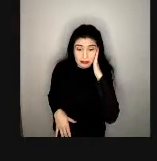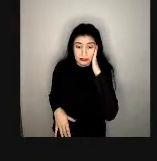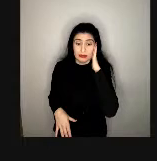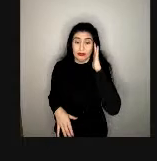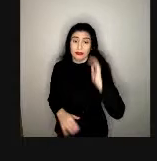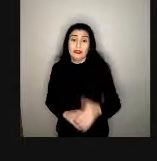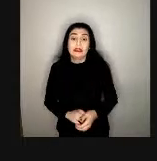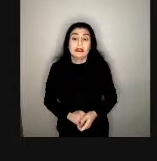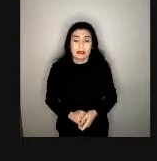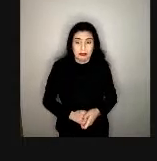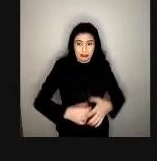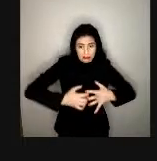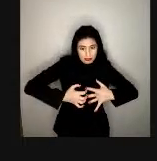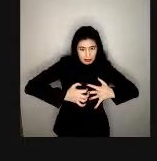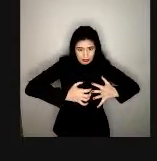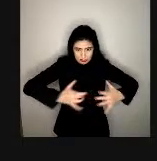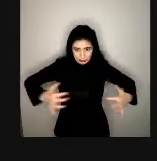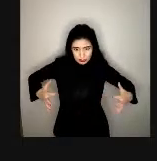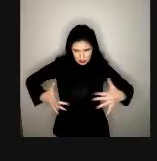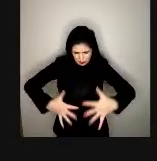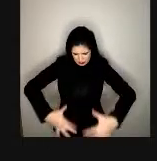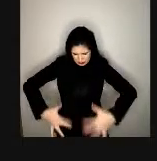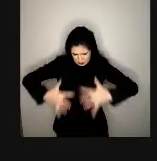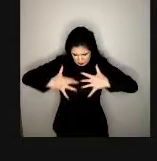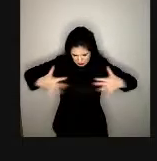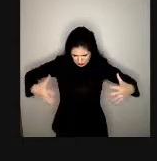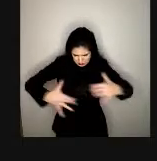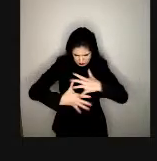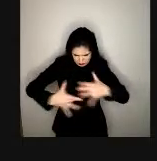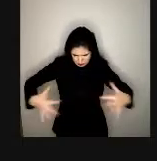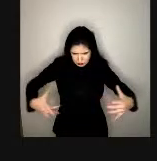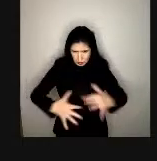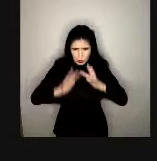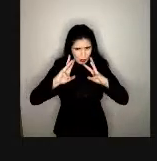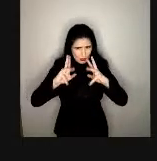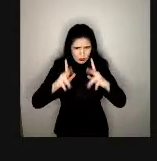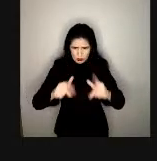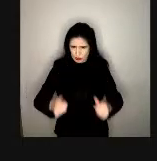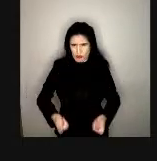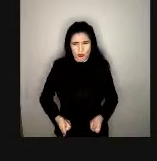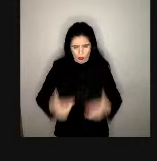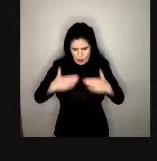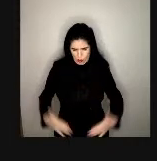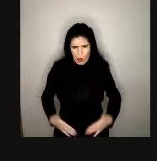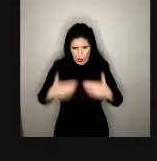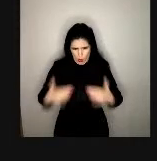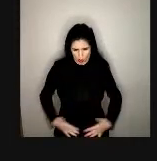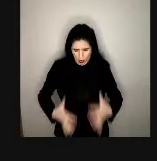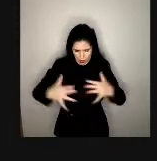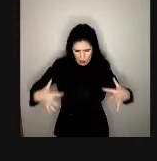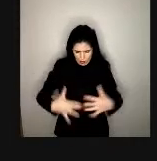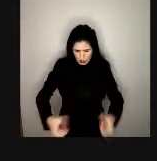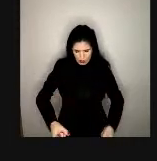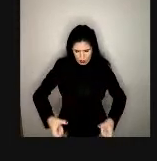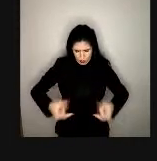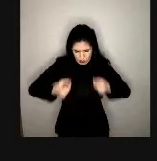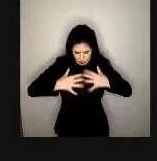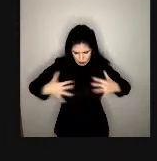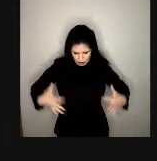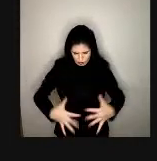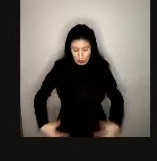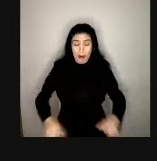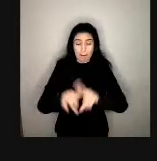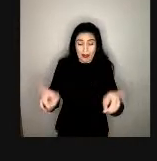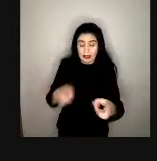vida. Mas mesmo assim, ela sempre sorria. E a médica deu um remédio para ela, porque ela estava com dificuldade